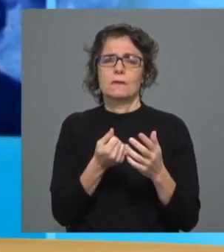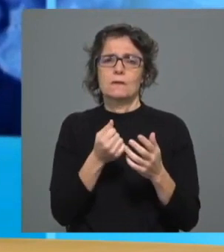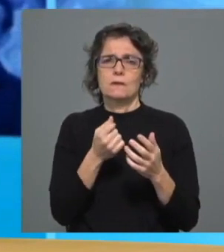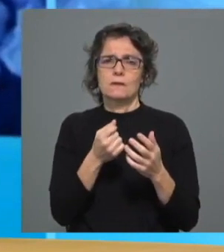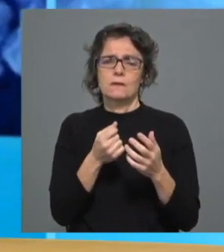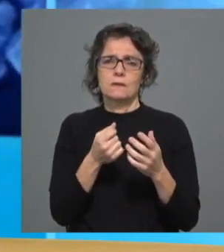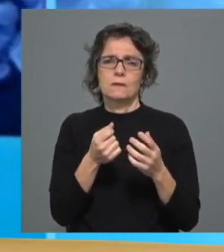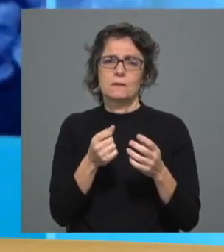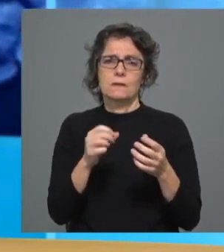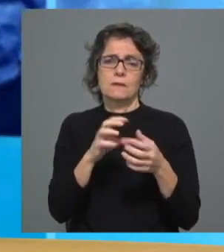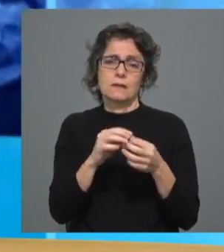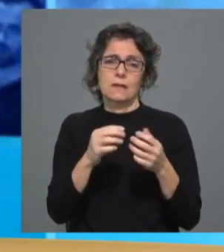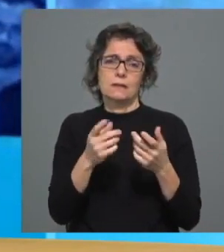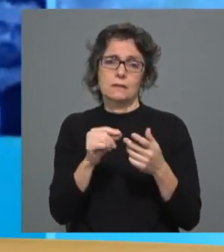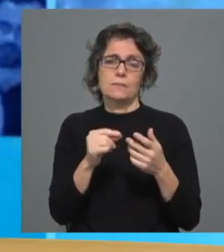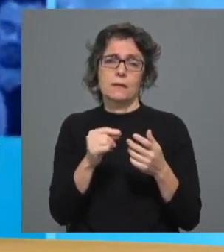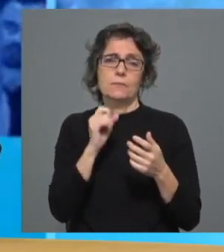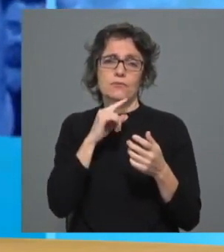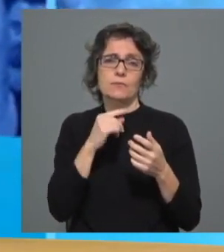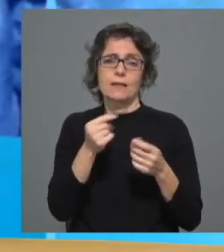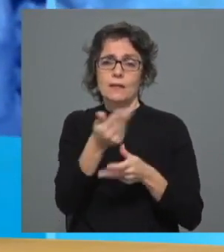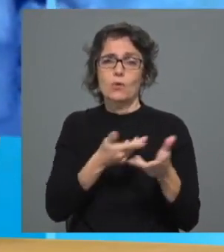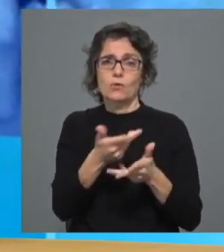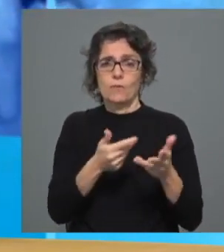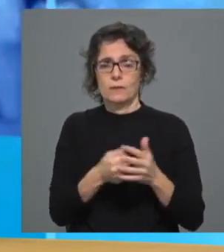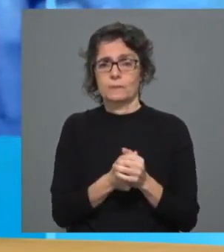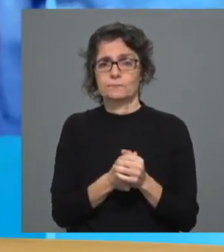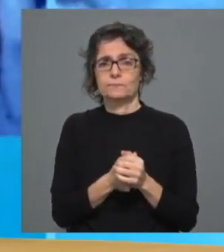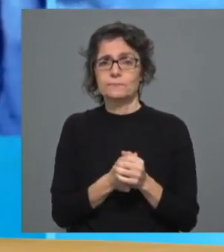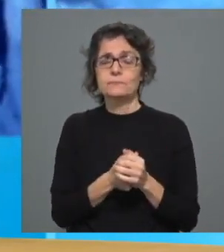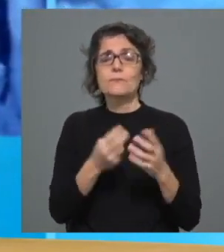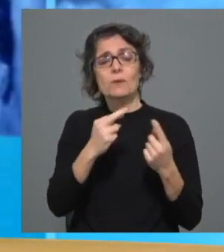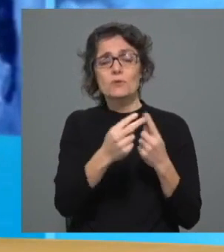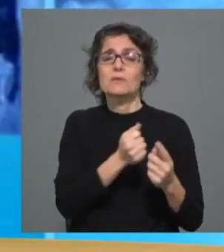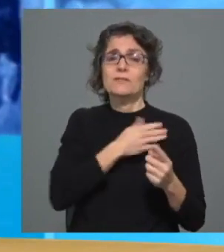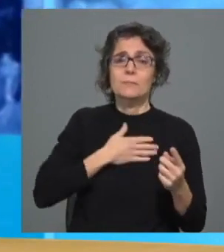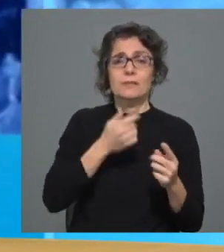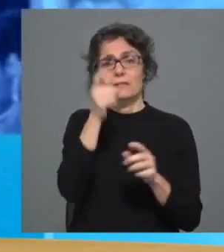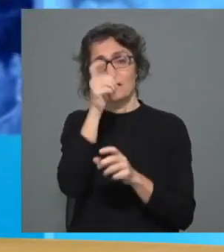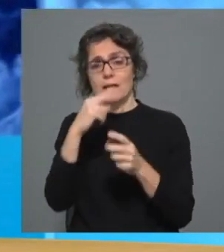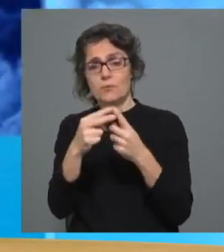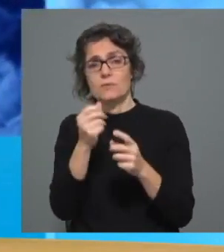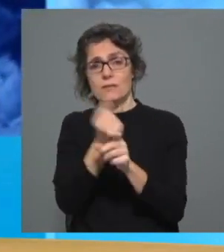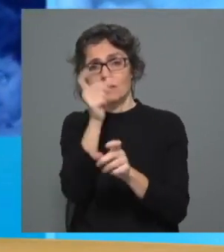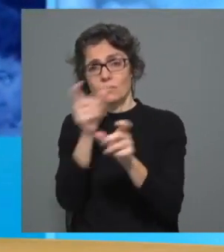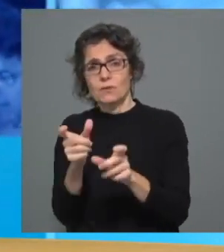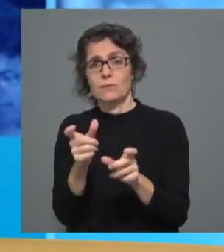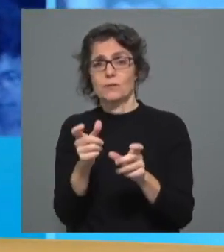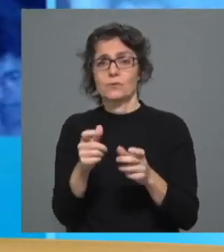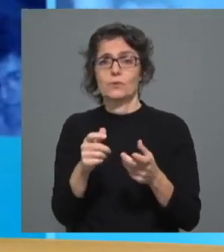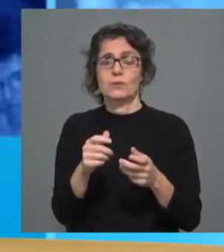mais adequados à dignidade da pessoa e da sua família. Portanto, há sempre esta questão de que a remuneração deve